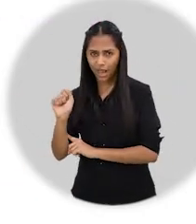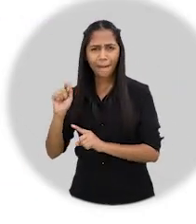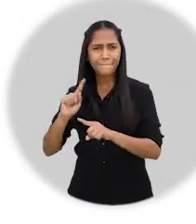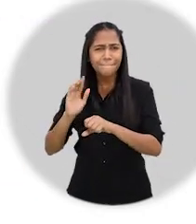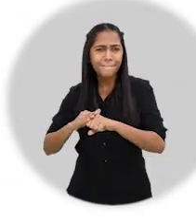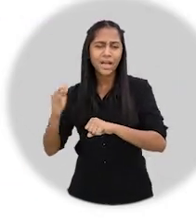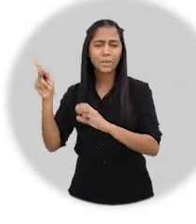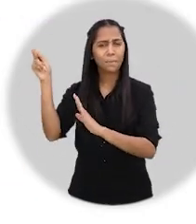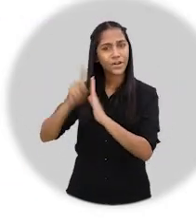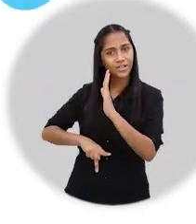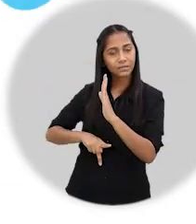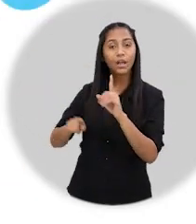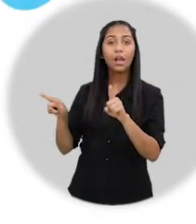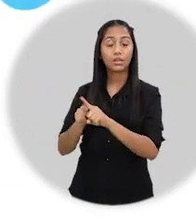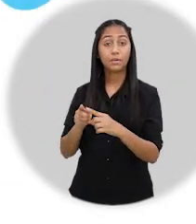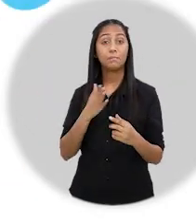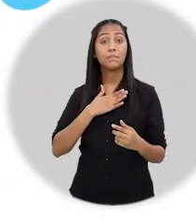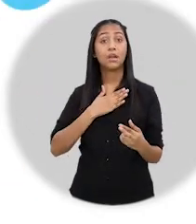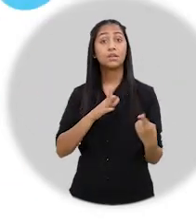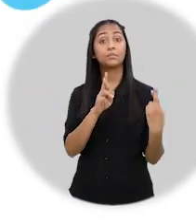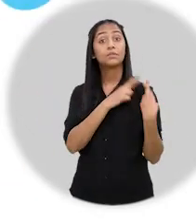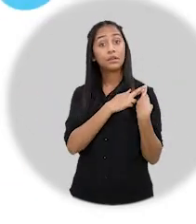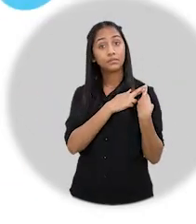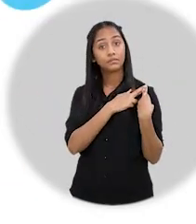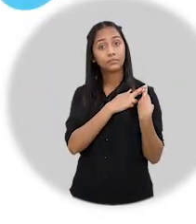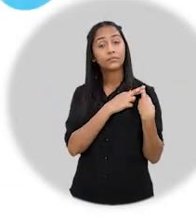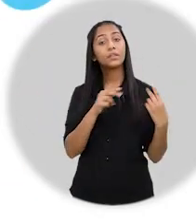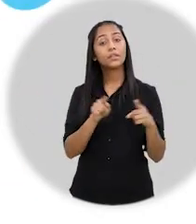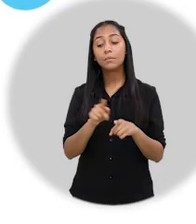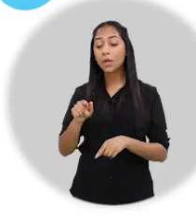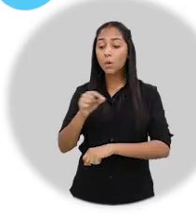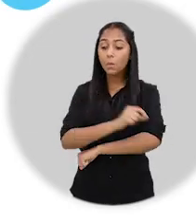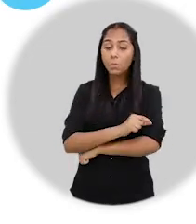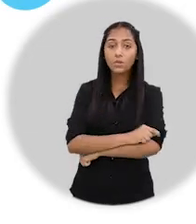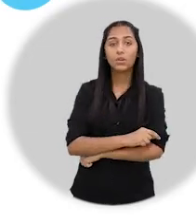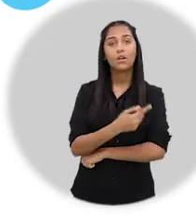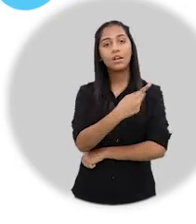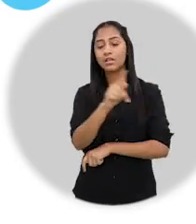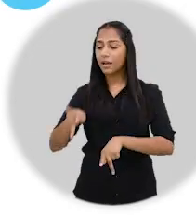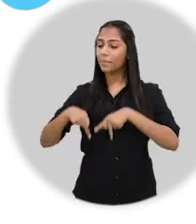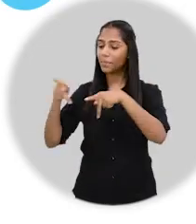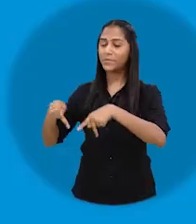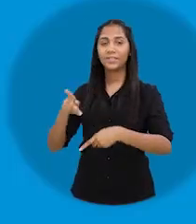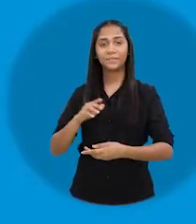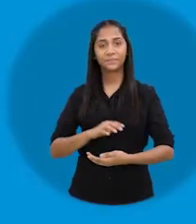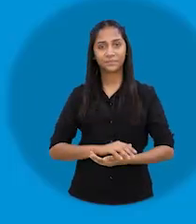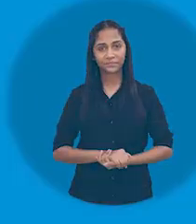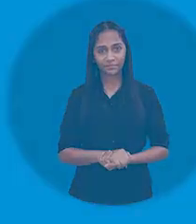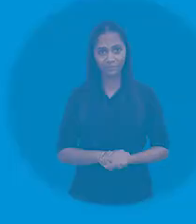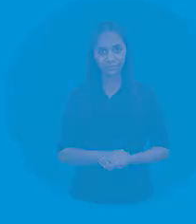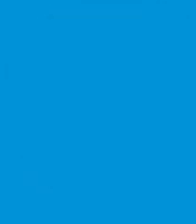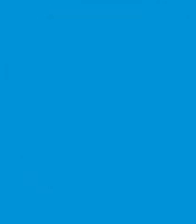que um projeto, é um compromisso nosso com a cidade e o povo.